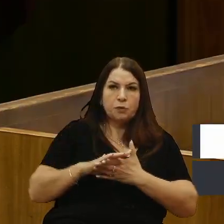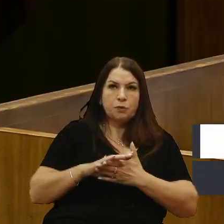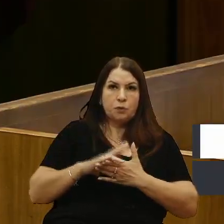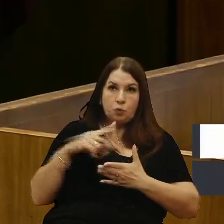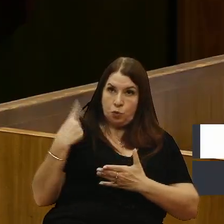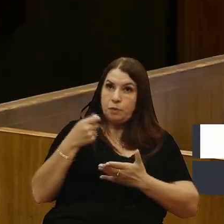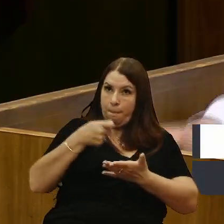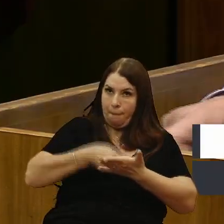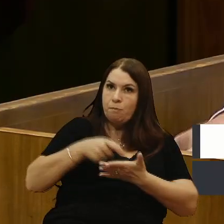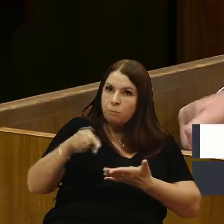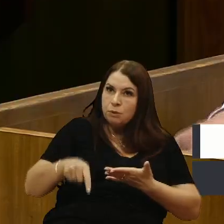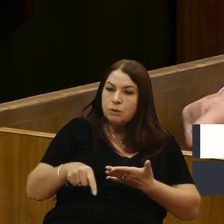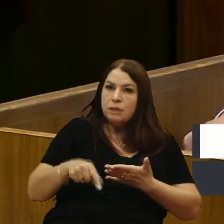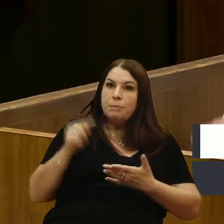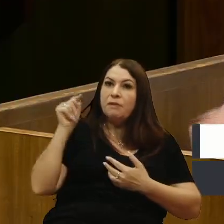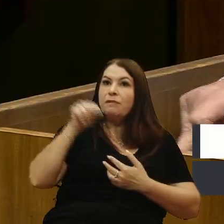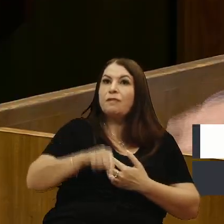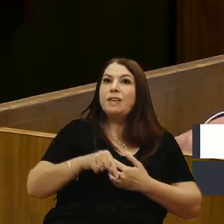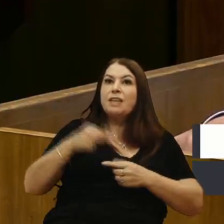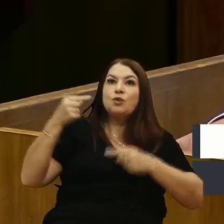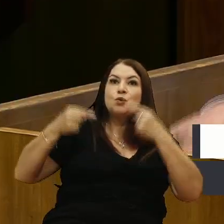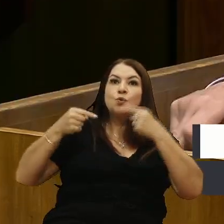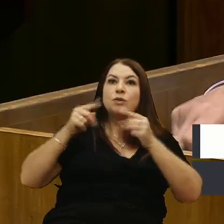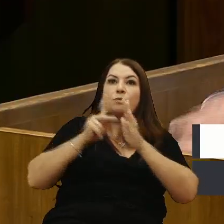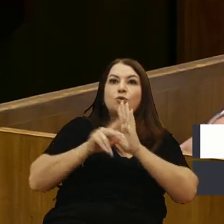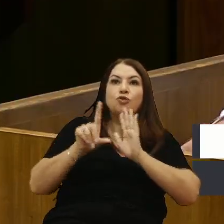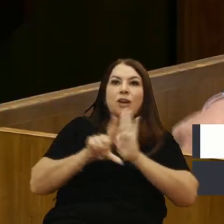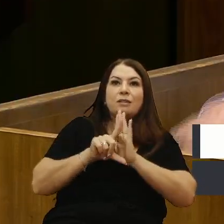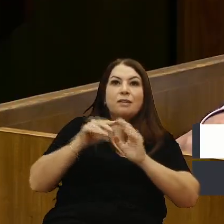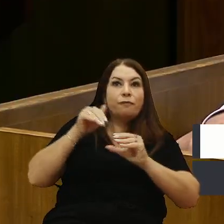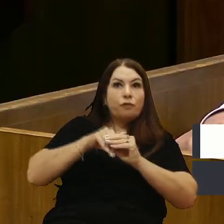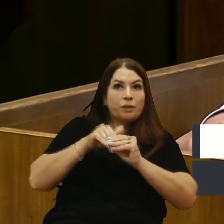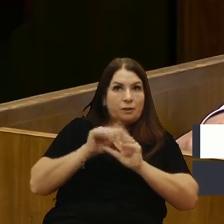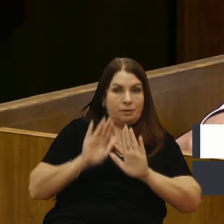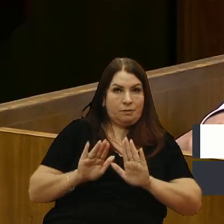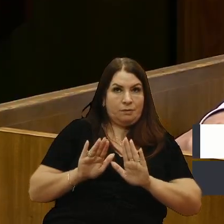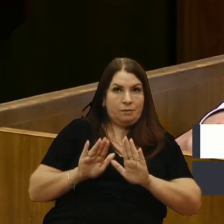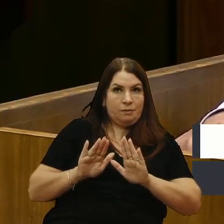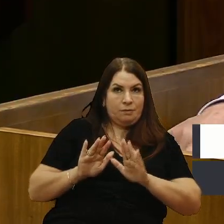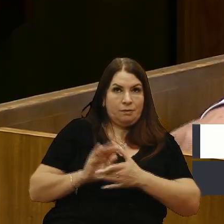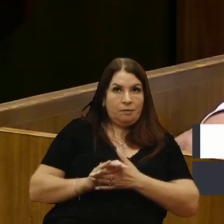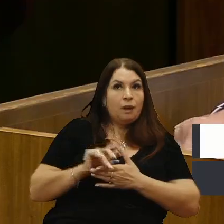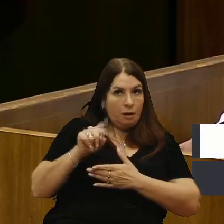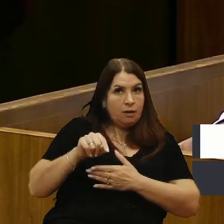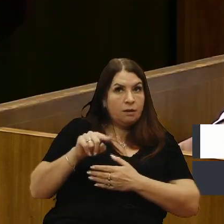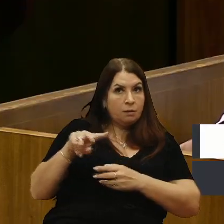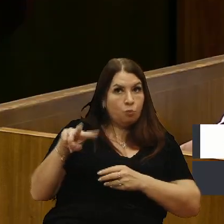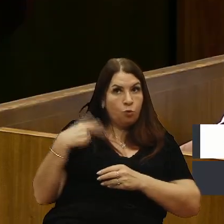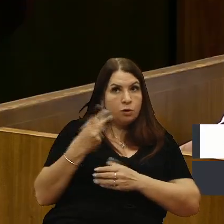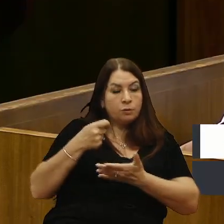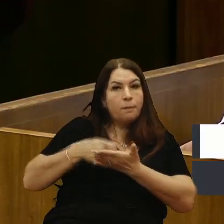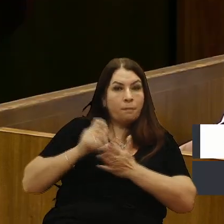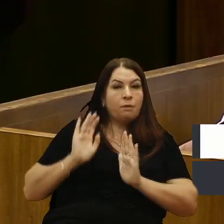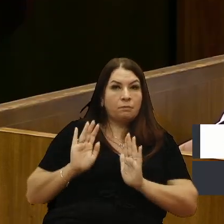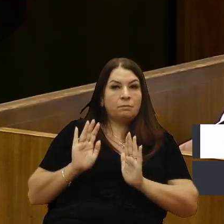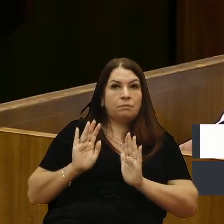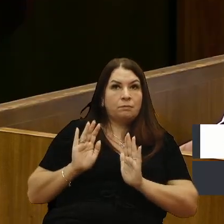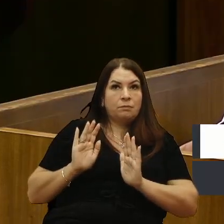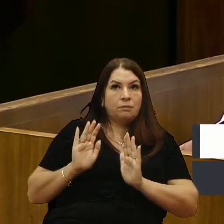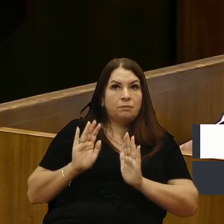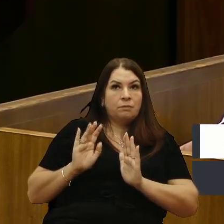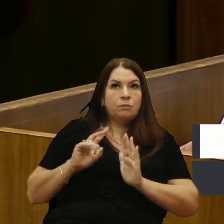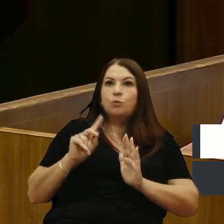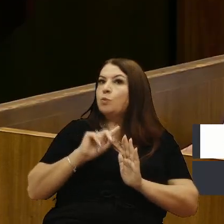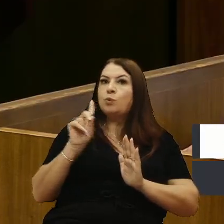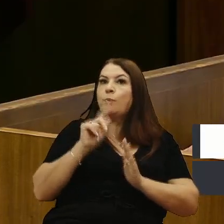somos pagos para vir aqui discutir projetos e votar. É para isso que nós somos pagos. Nós